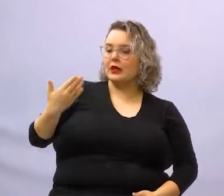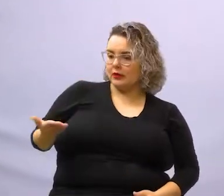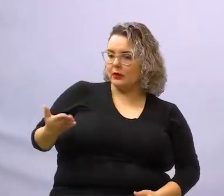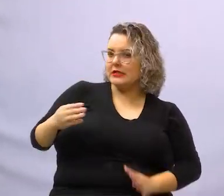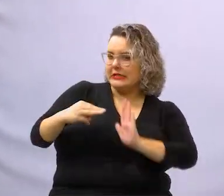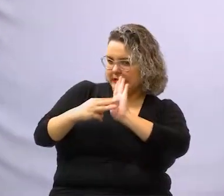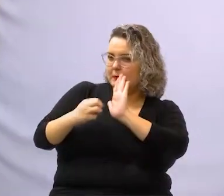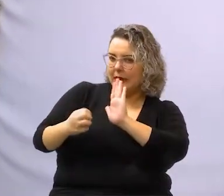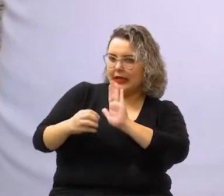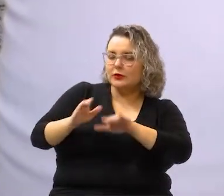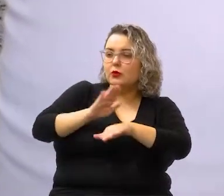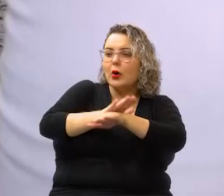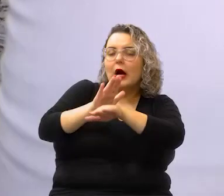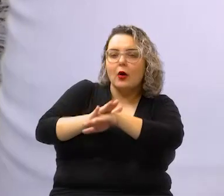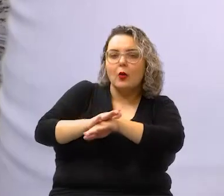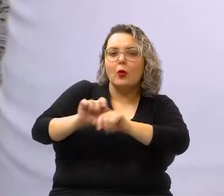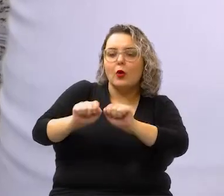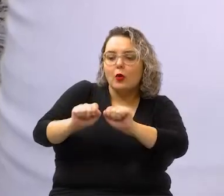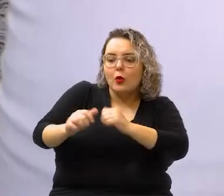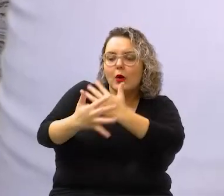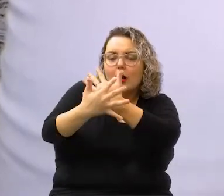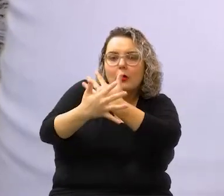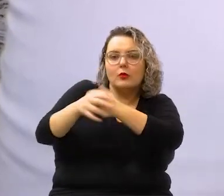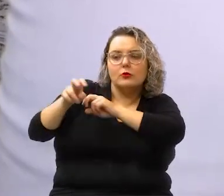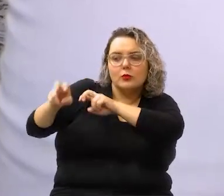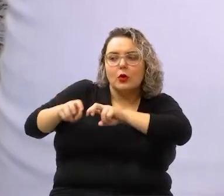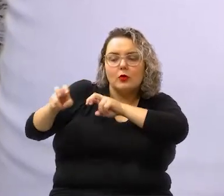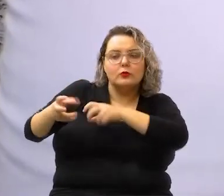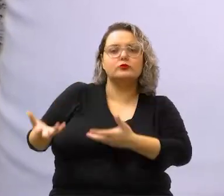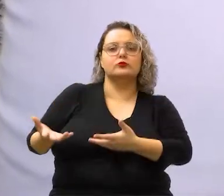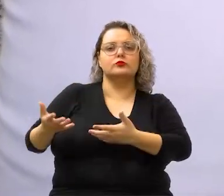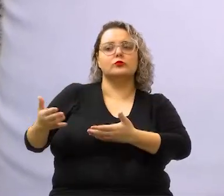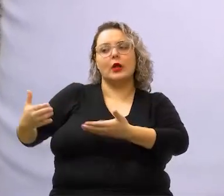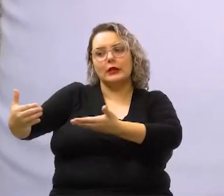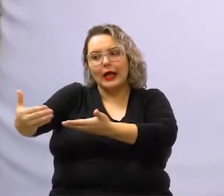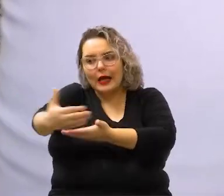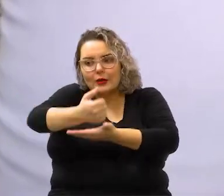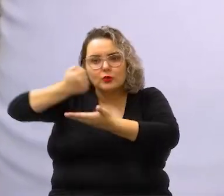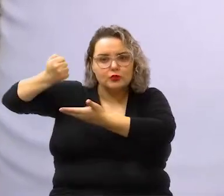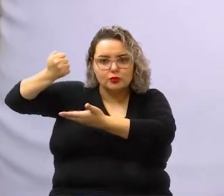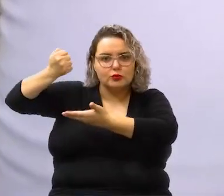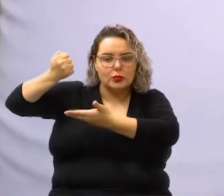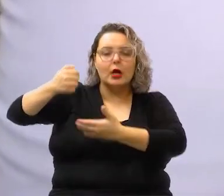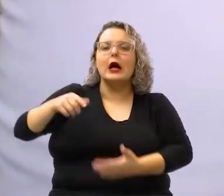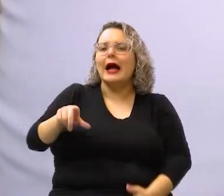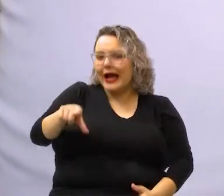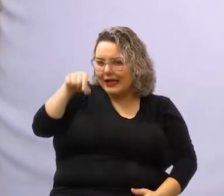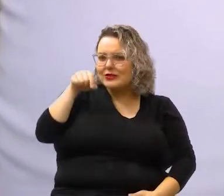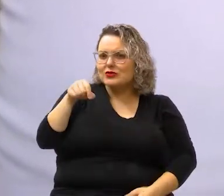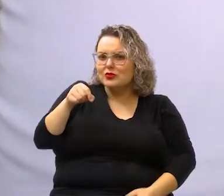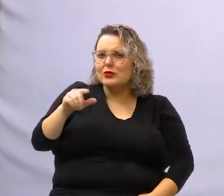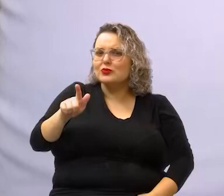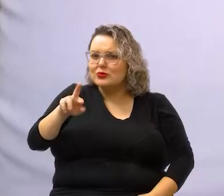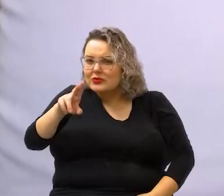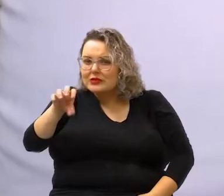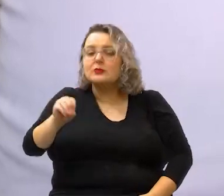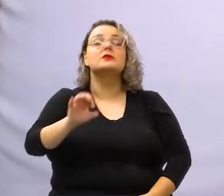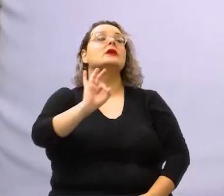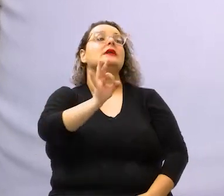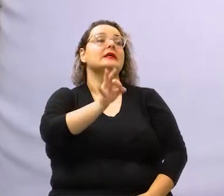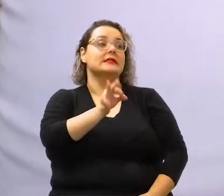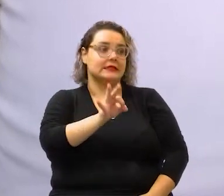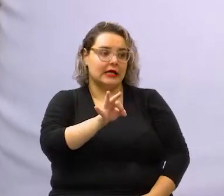Então esse método ajuda o agricultor lá na hora da colheita a escolher os